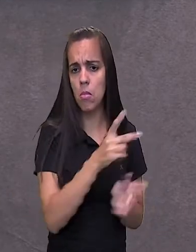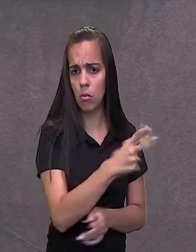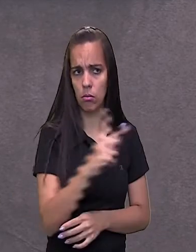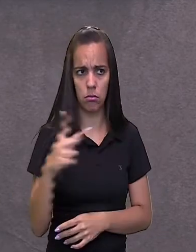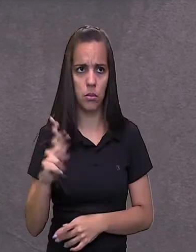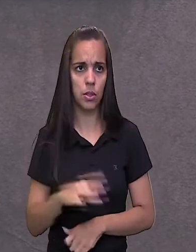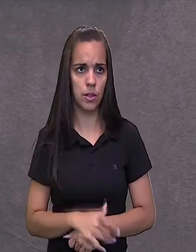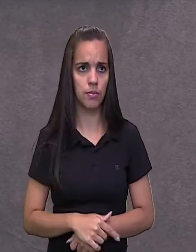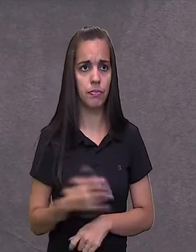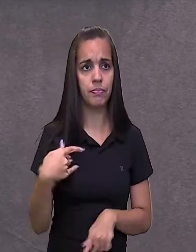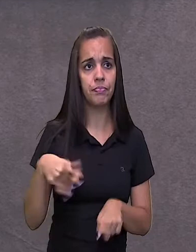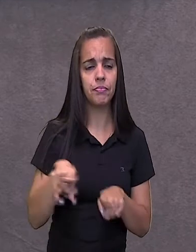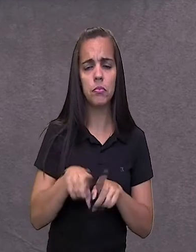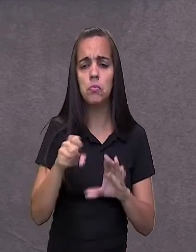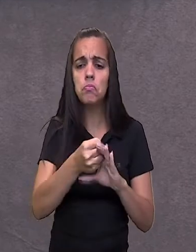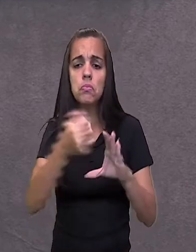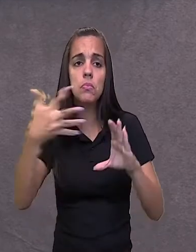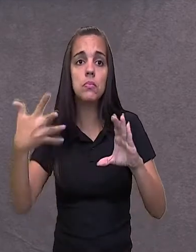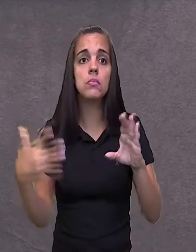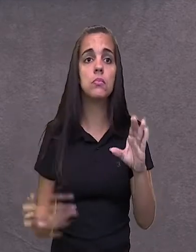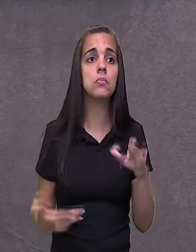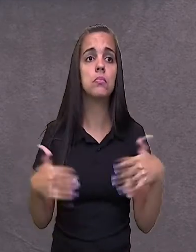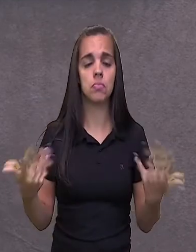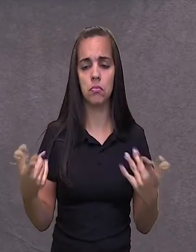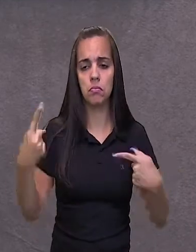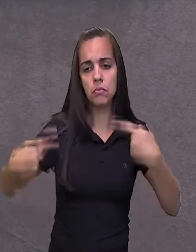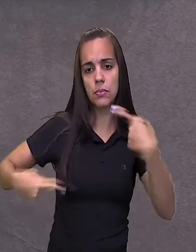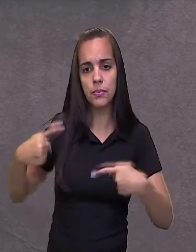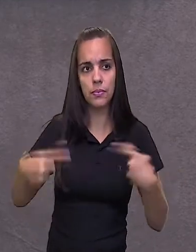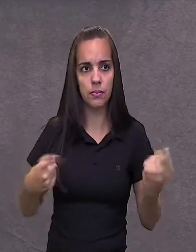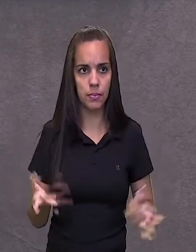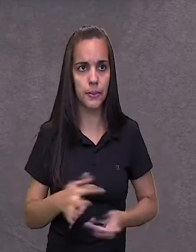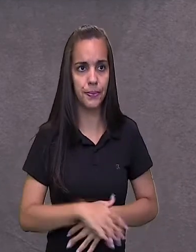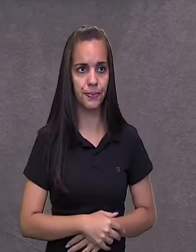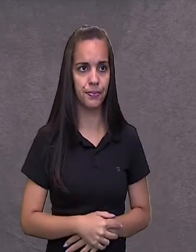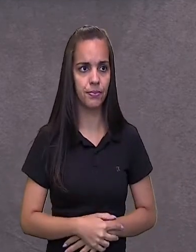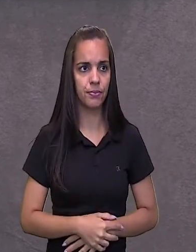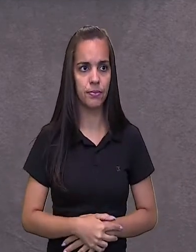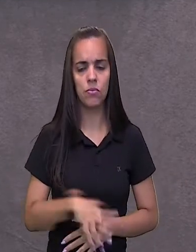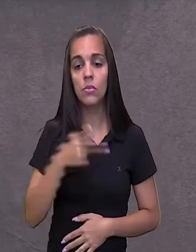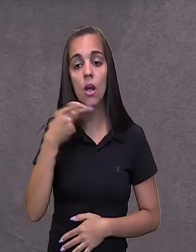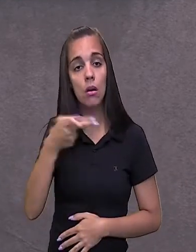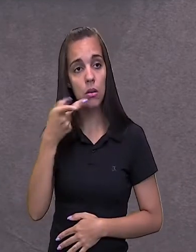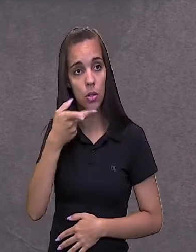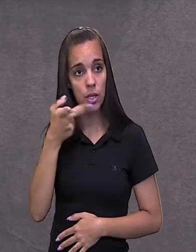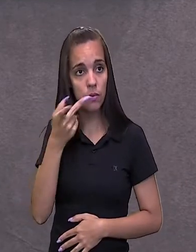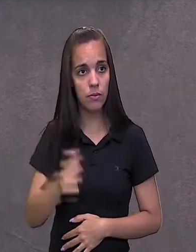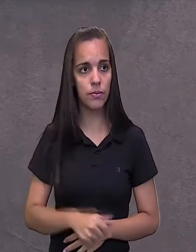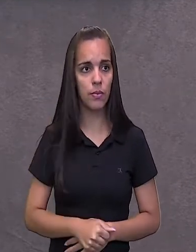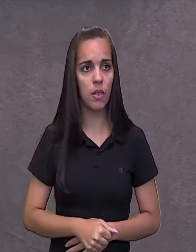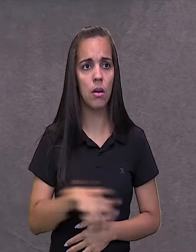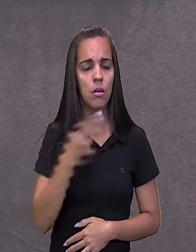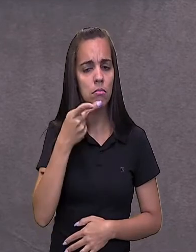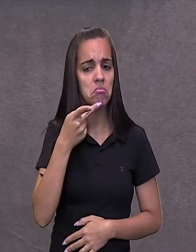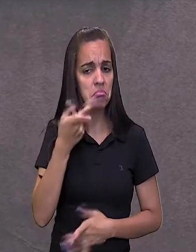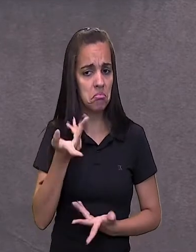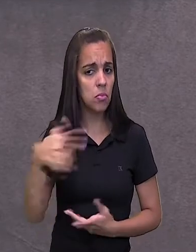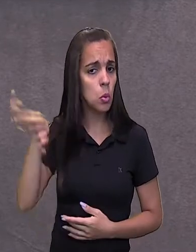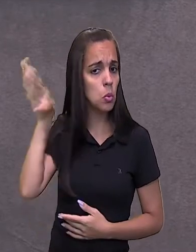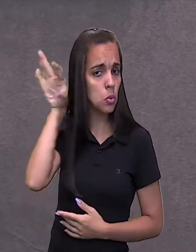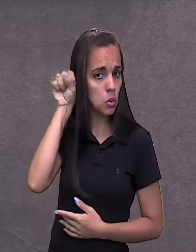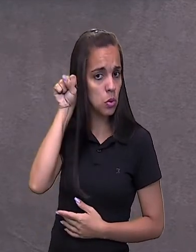E quais são, então, as características de um debate? Bem, é a oralidade, a fala,